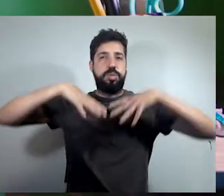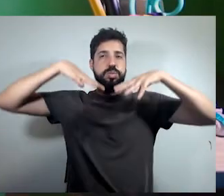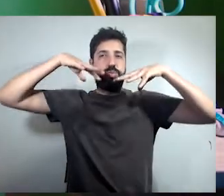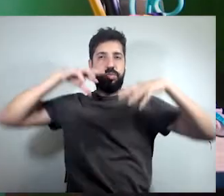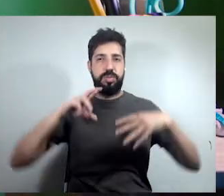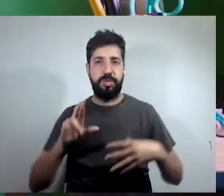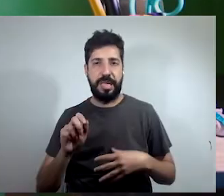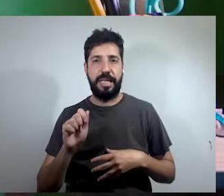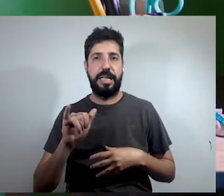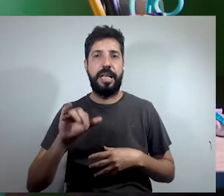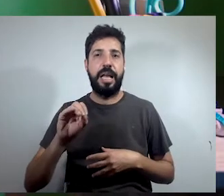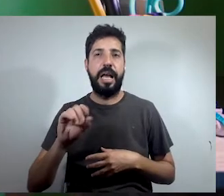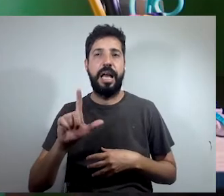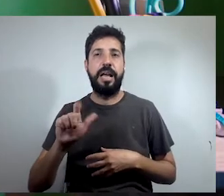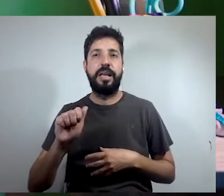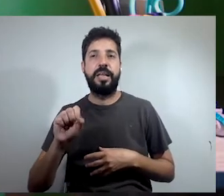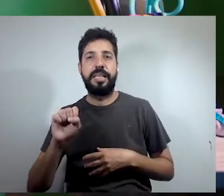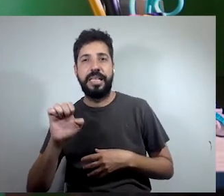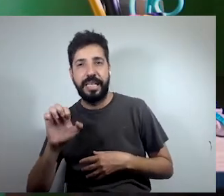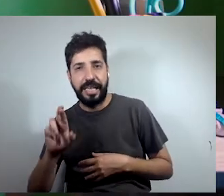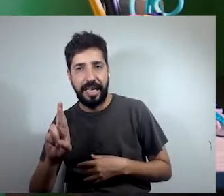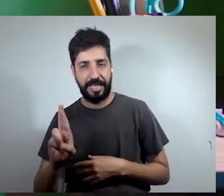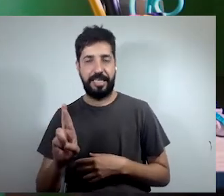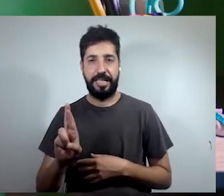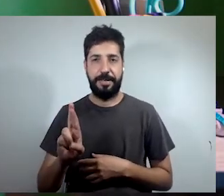de raio laser.